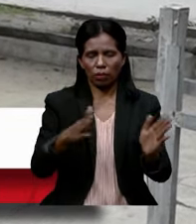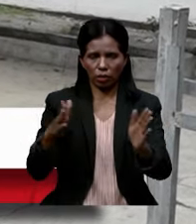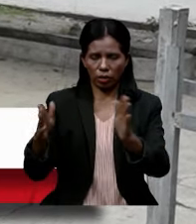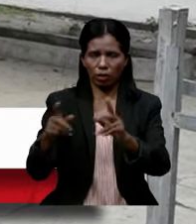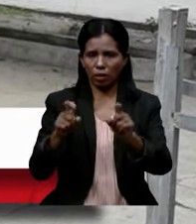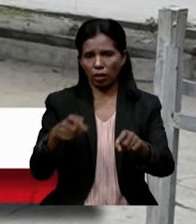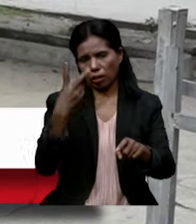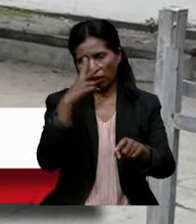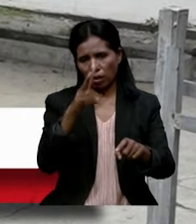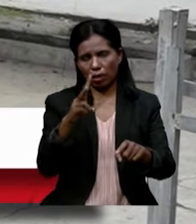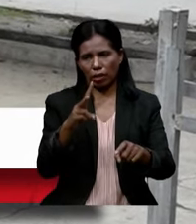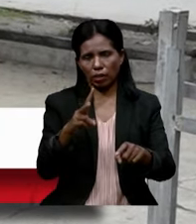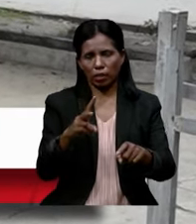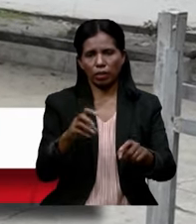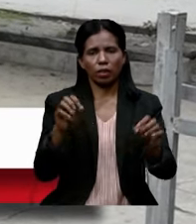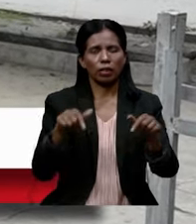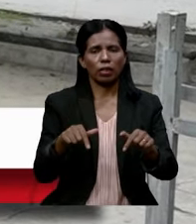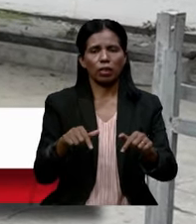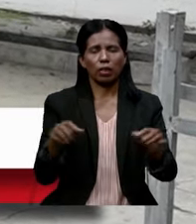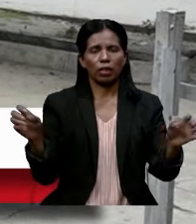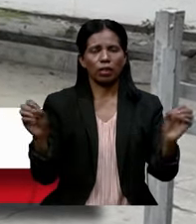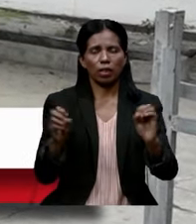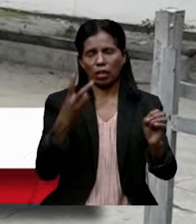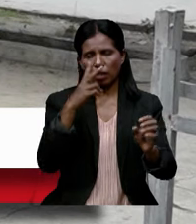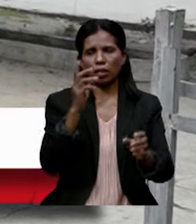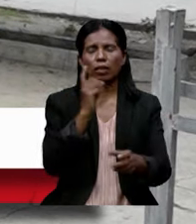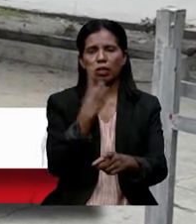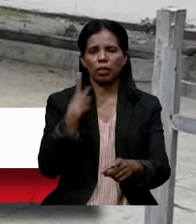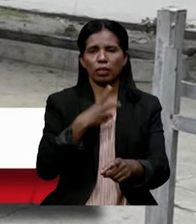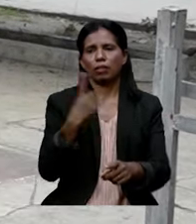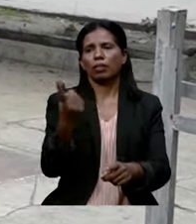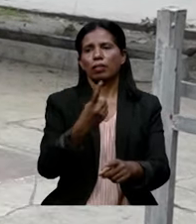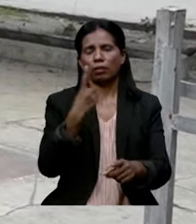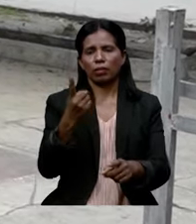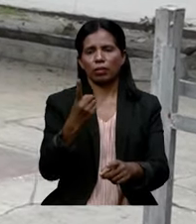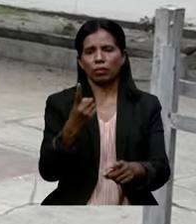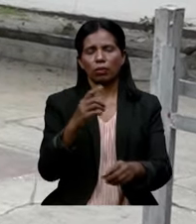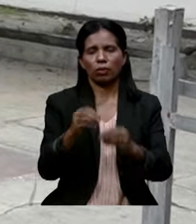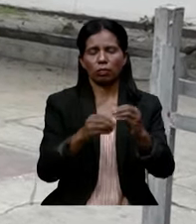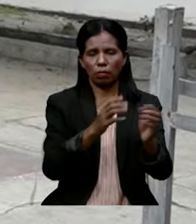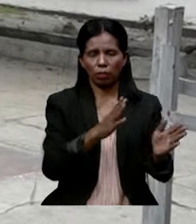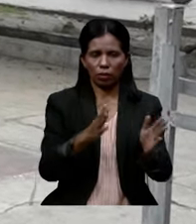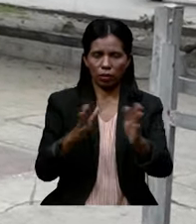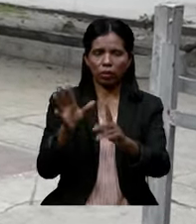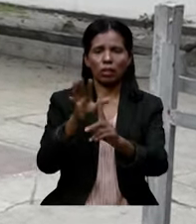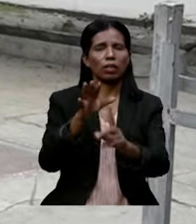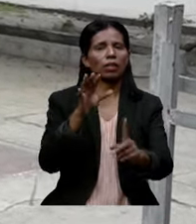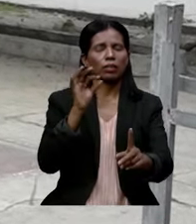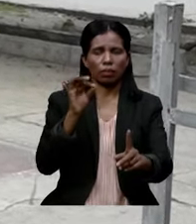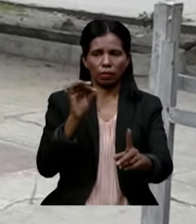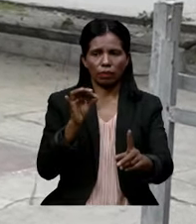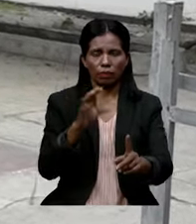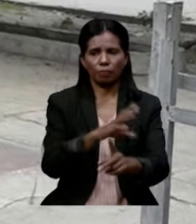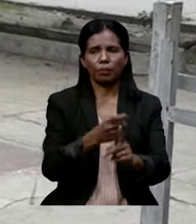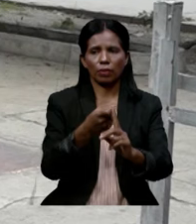que quando o ané la revê, mas que tem a fato, prejudica quando o processo de eleição era assim. E